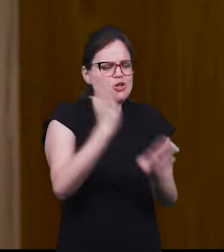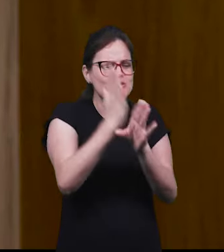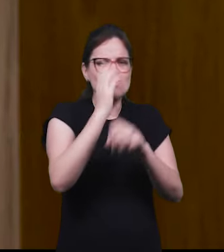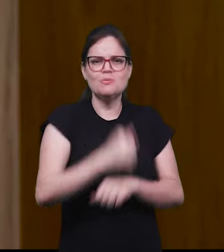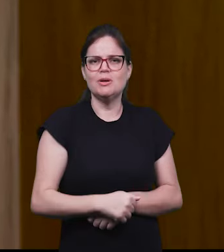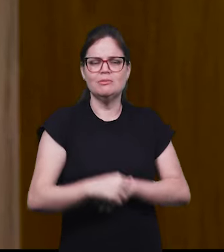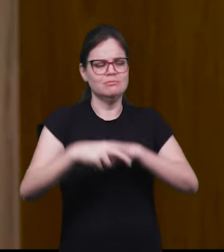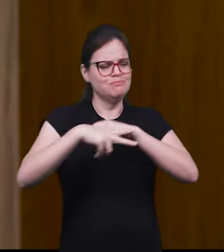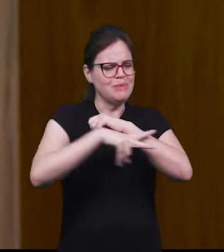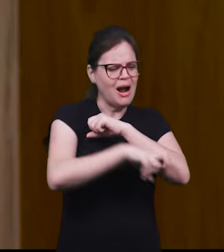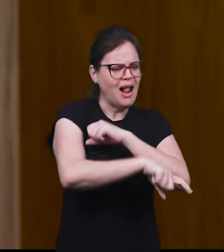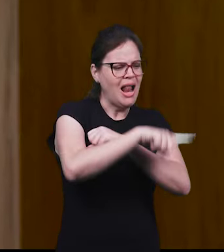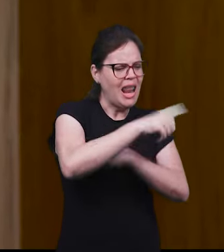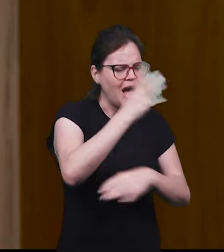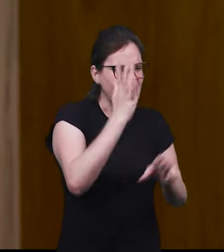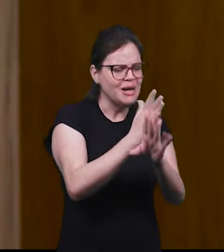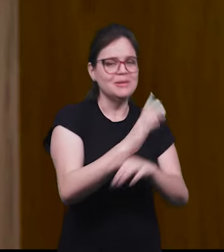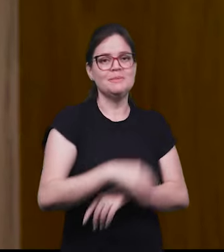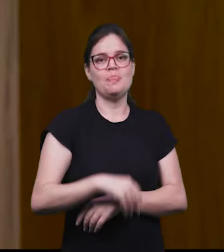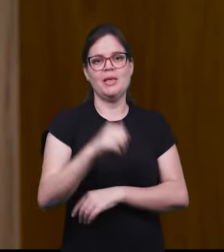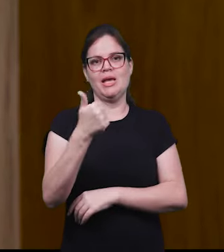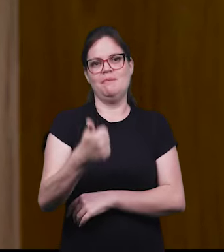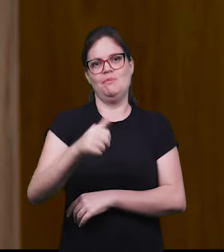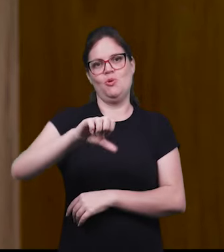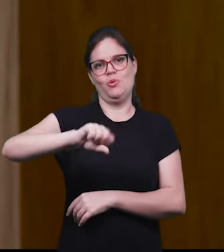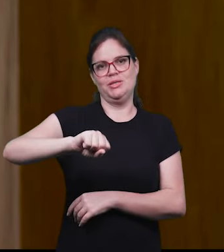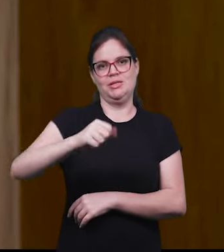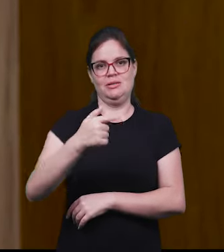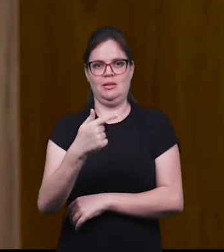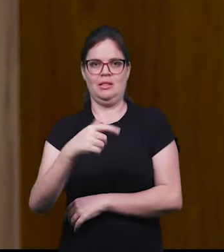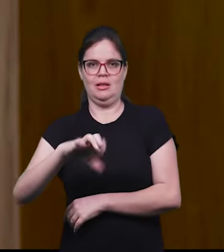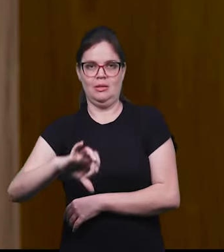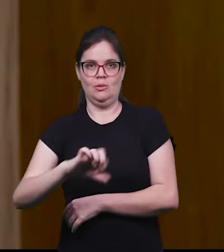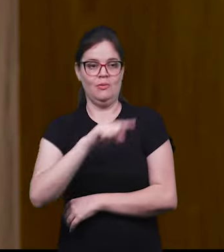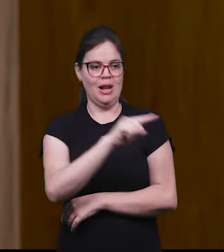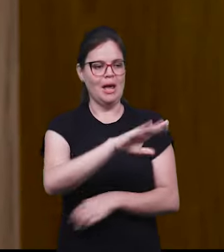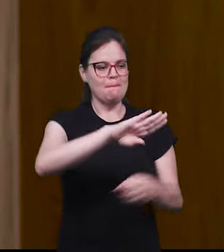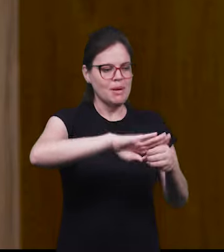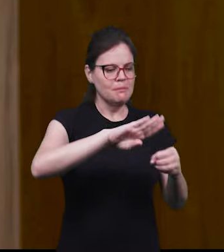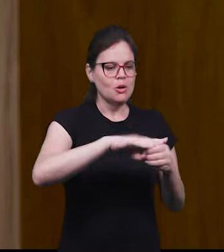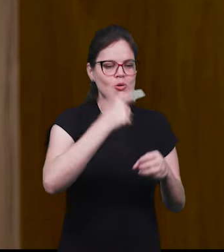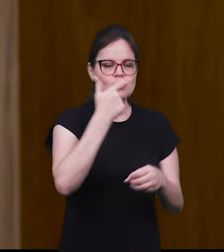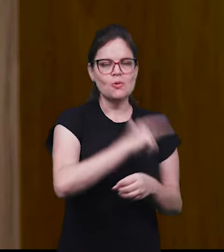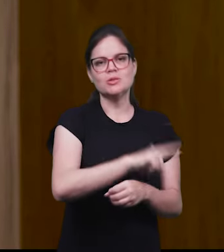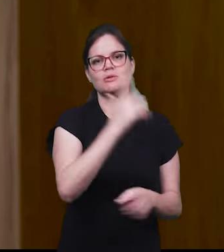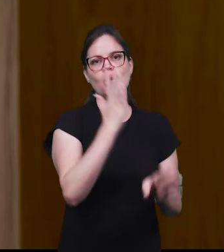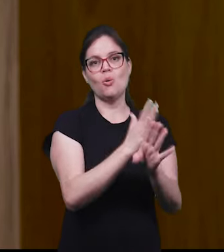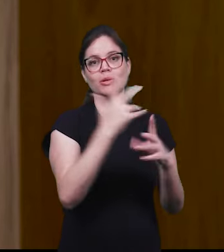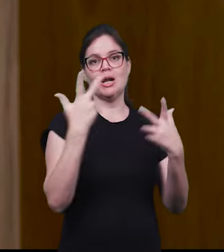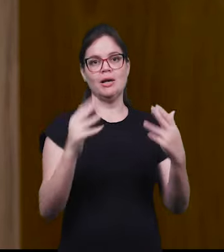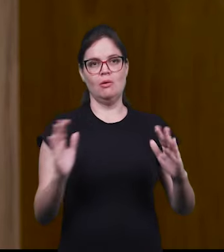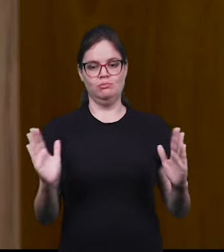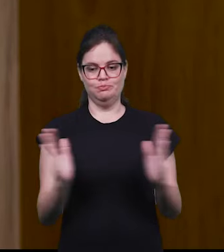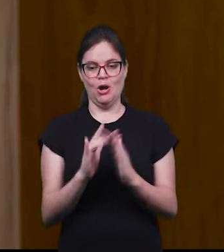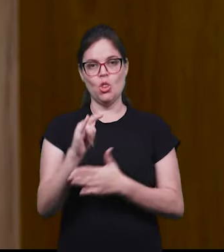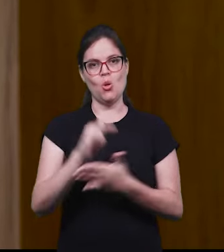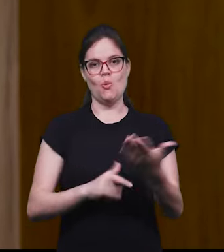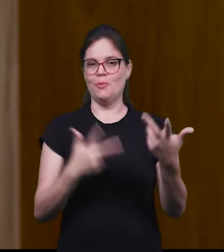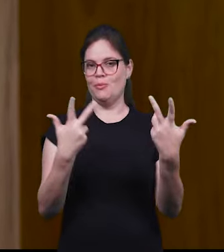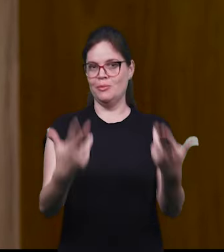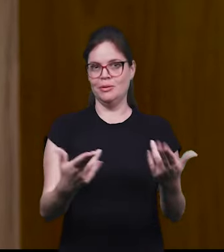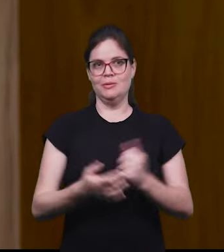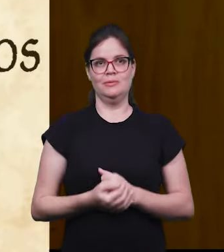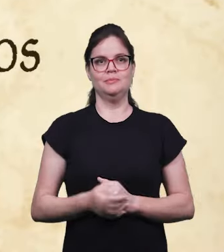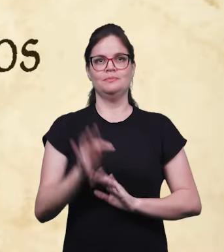que foi encontrado em 1879, em Babilônia. Confirma exatamente. Então, o texto